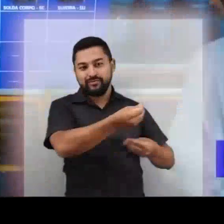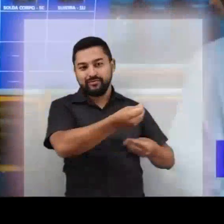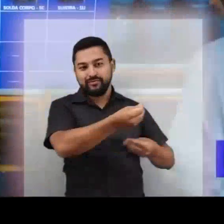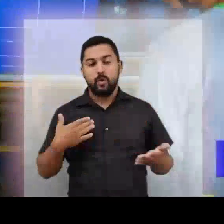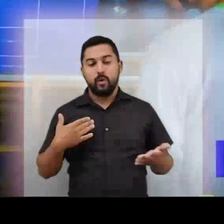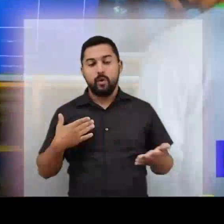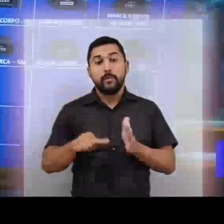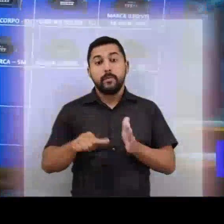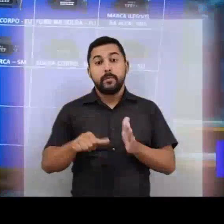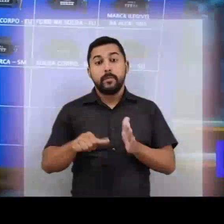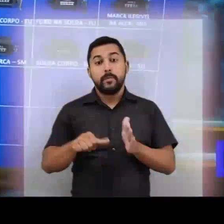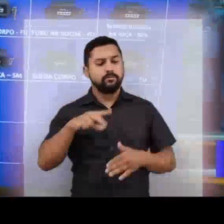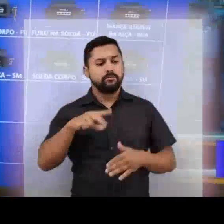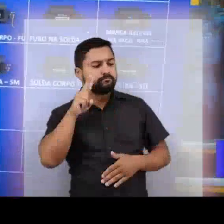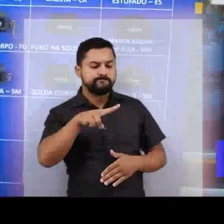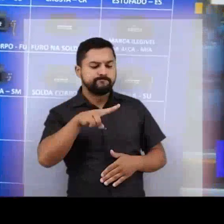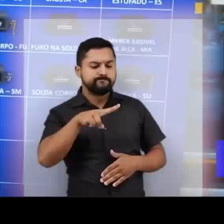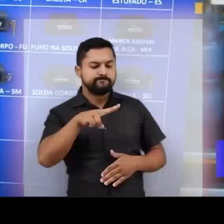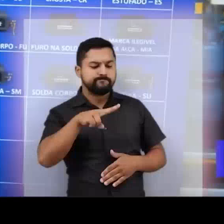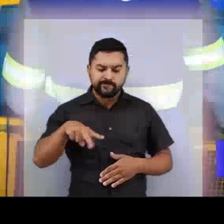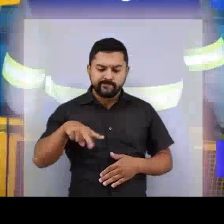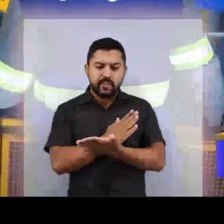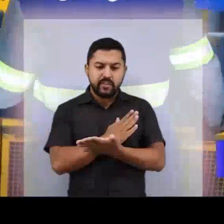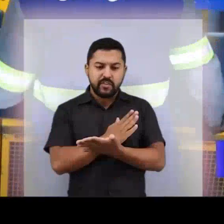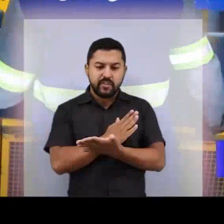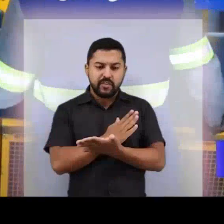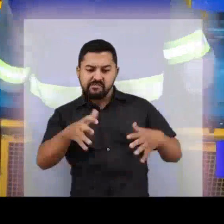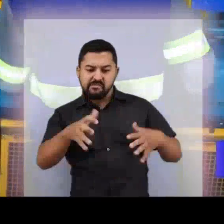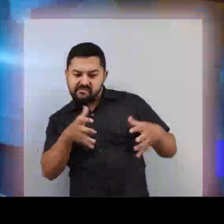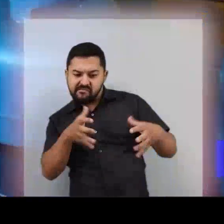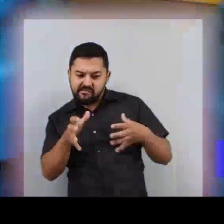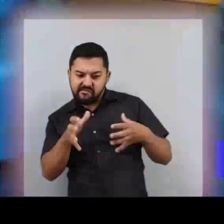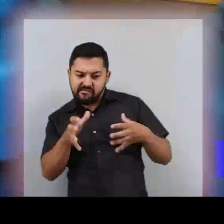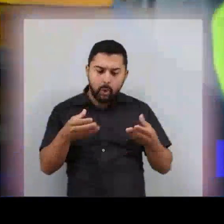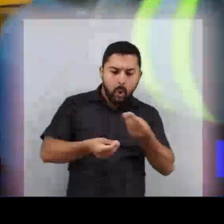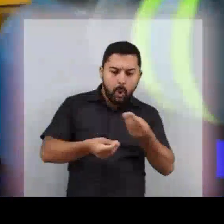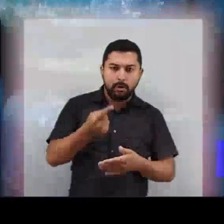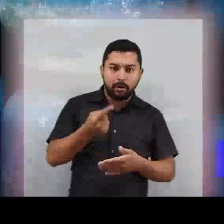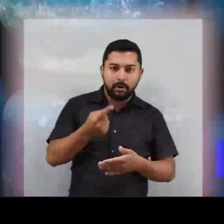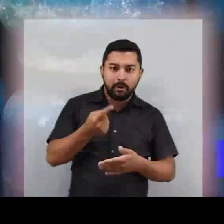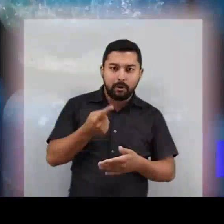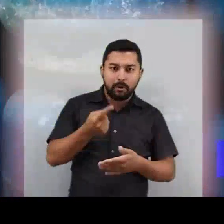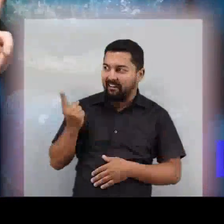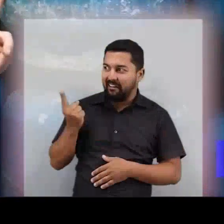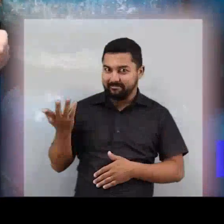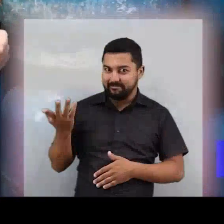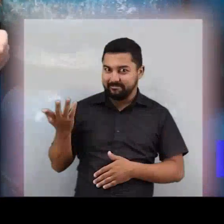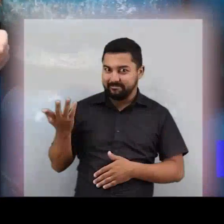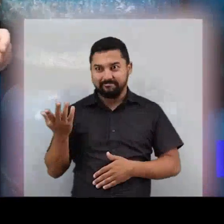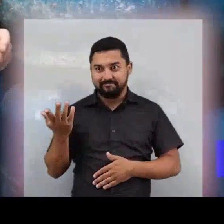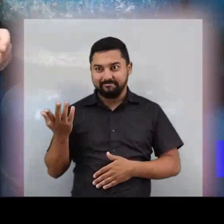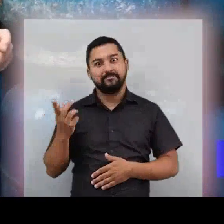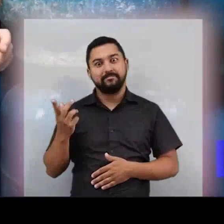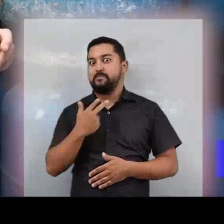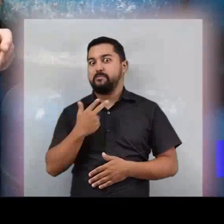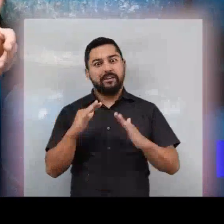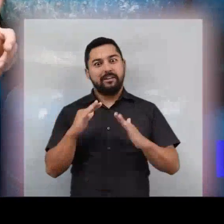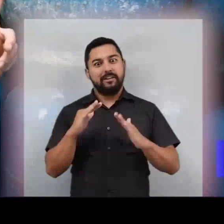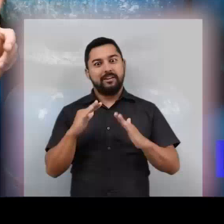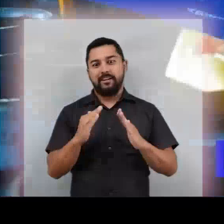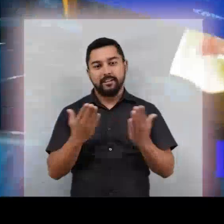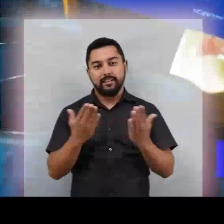uma seleção visual. O pessoal olha aqui se os botijões não estão amassados, enferrujados, com cimento. E eu não estou exagerando não, hein? Não vai fazer